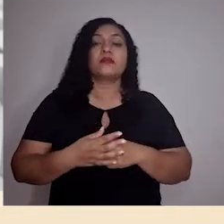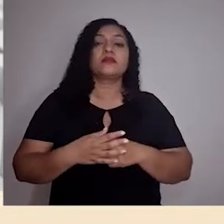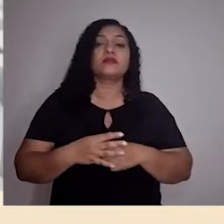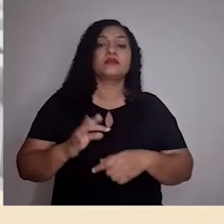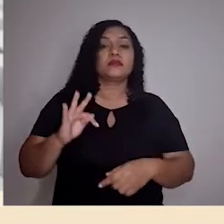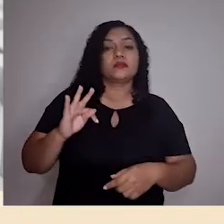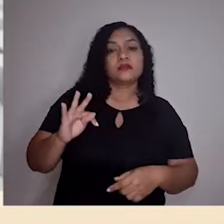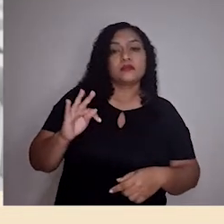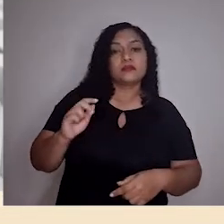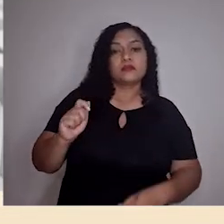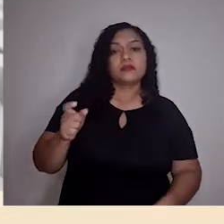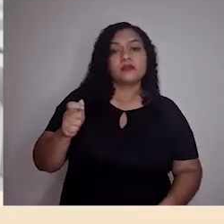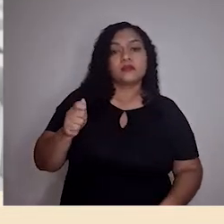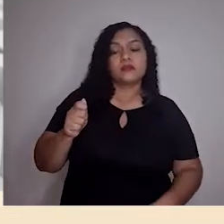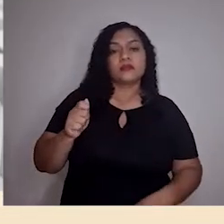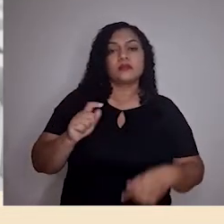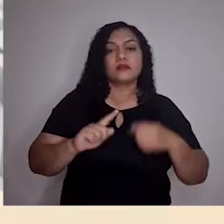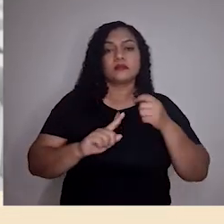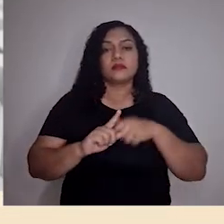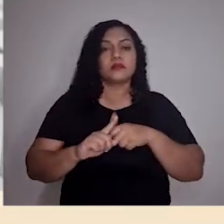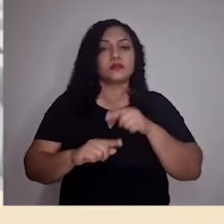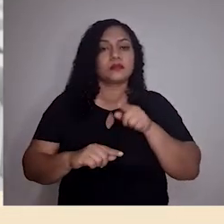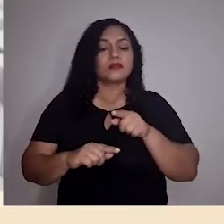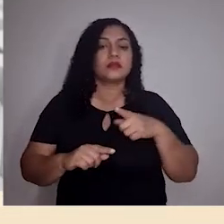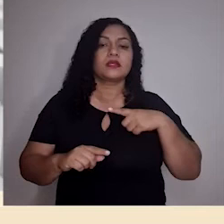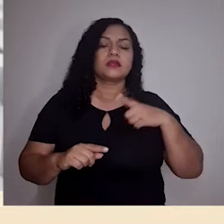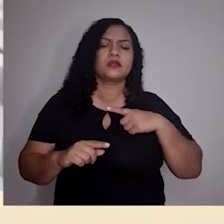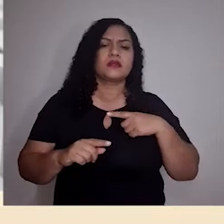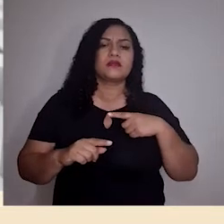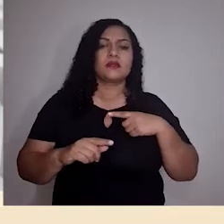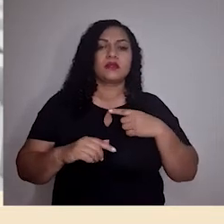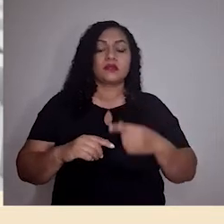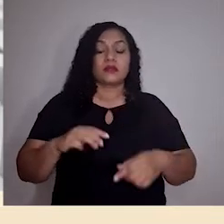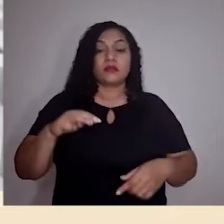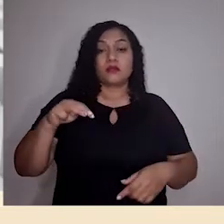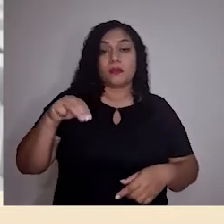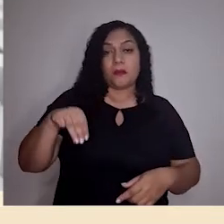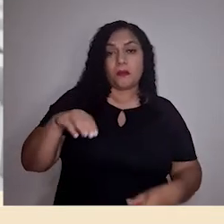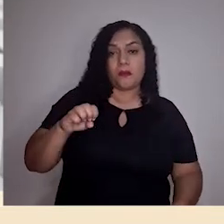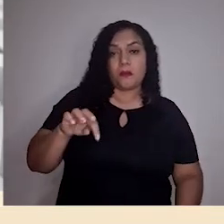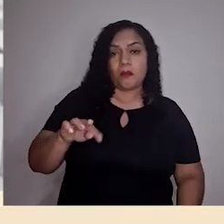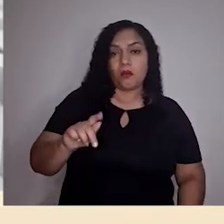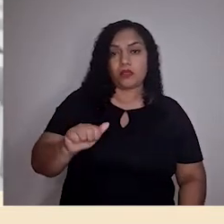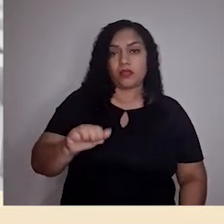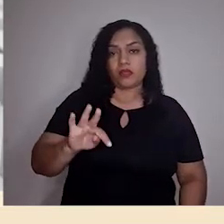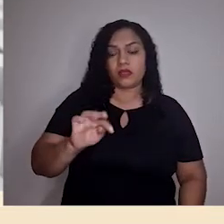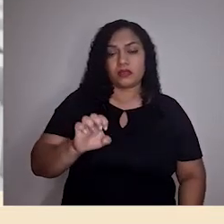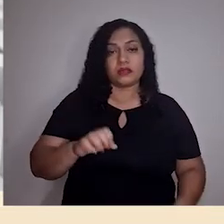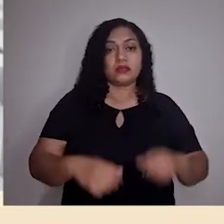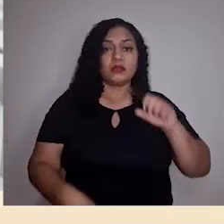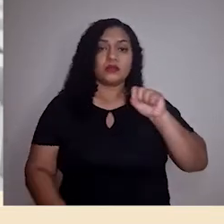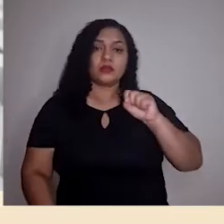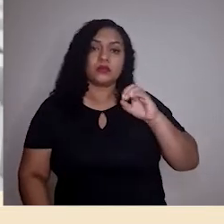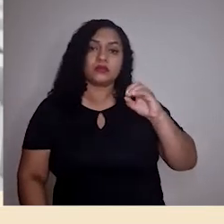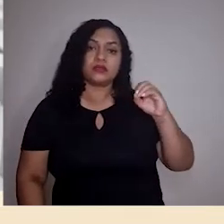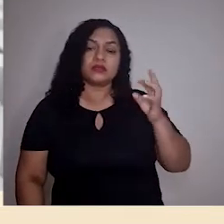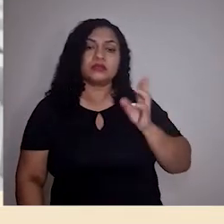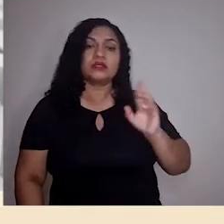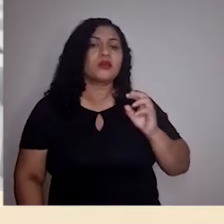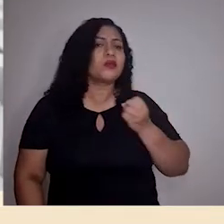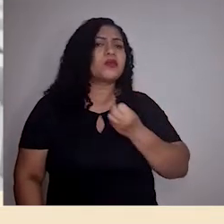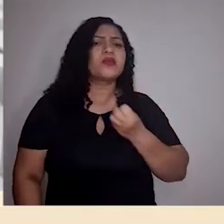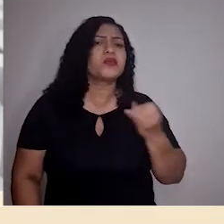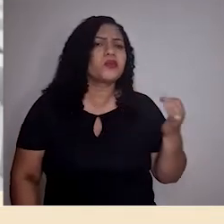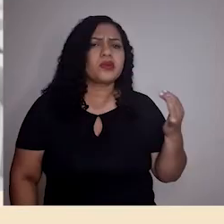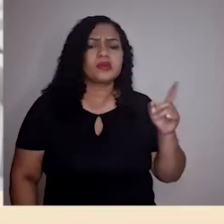taxa mensal que produz um montante de R$ 800, qual será o valor dessa